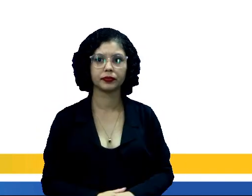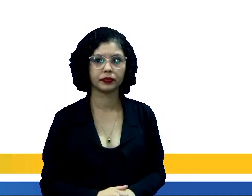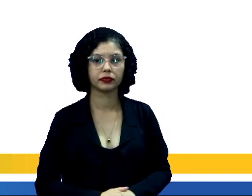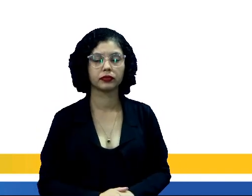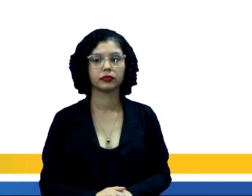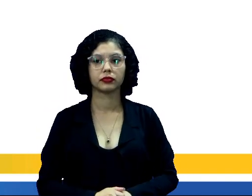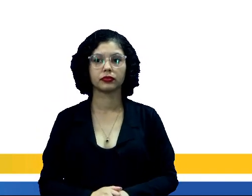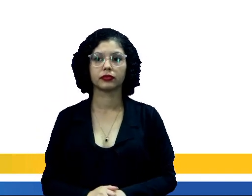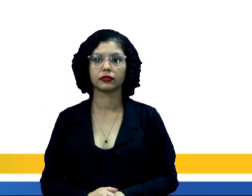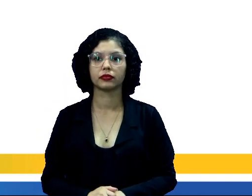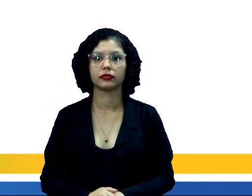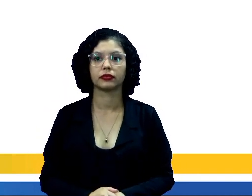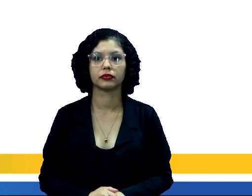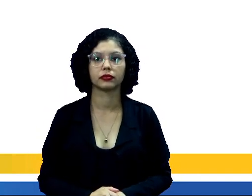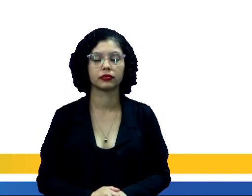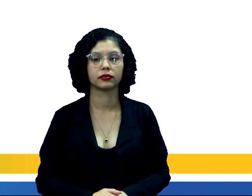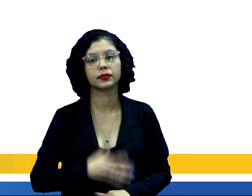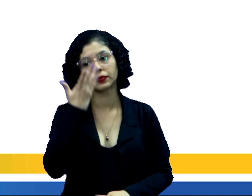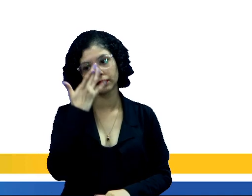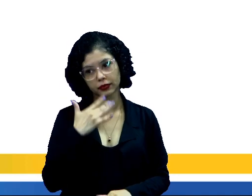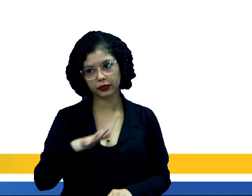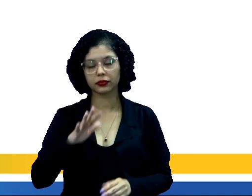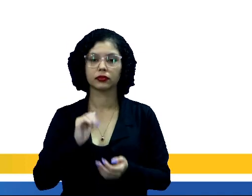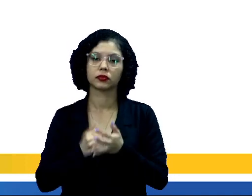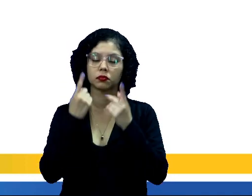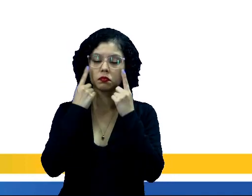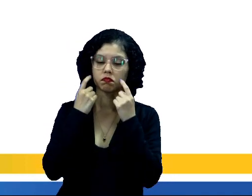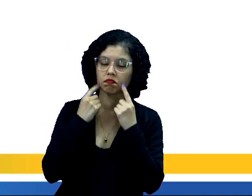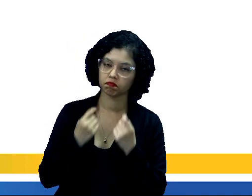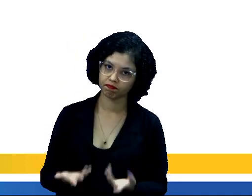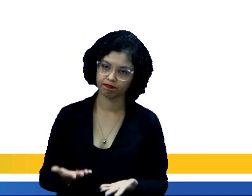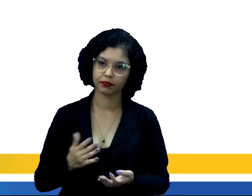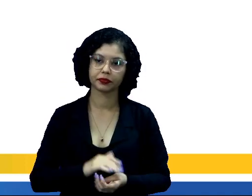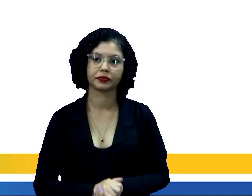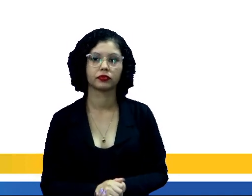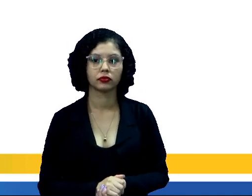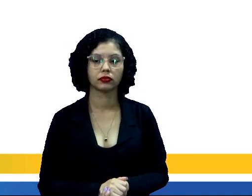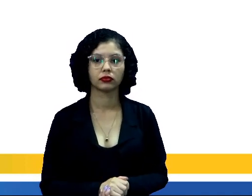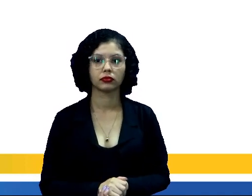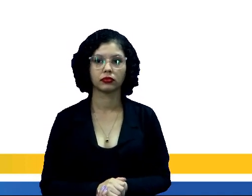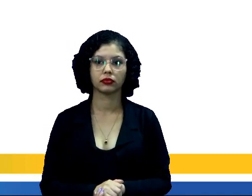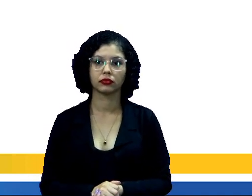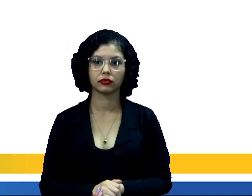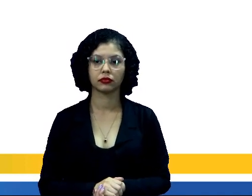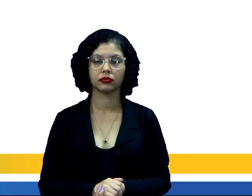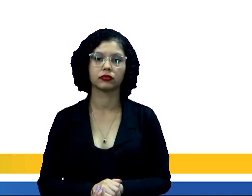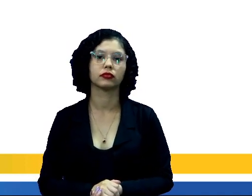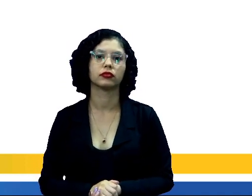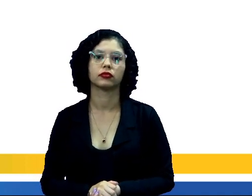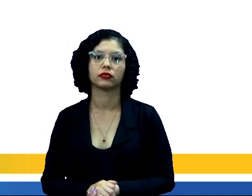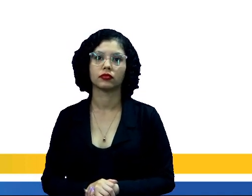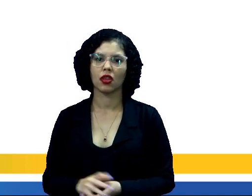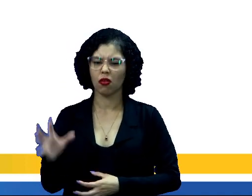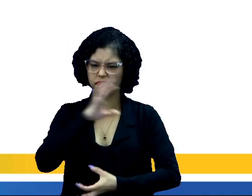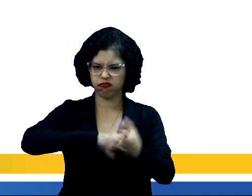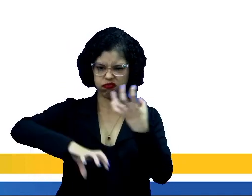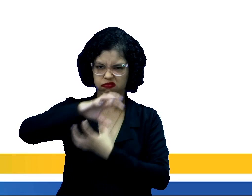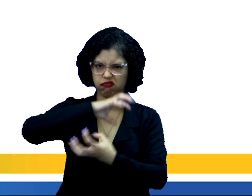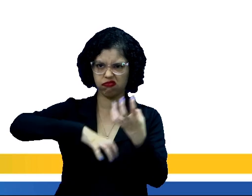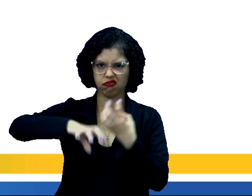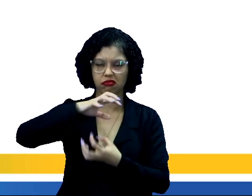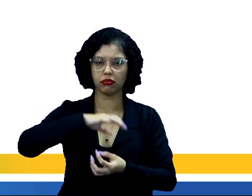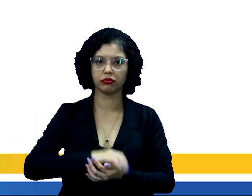Children were crying, as crianças estavam chorando. It was chaos. Estava um